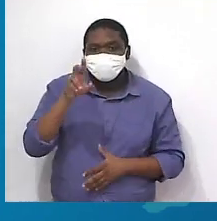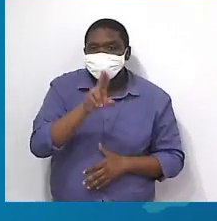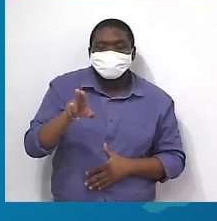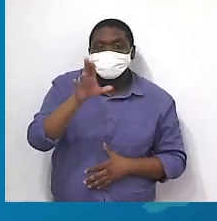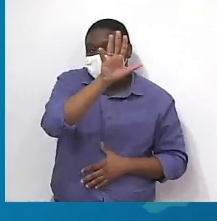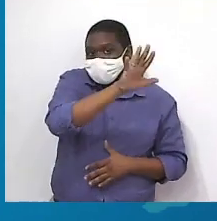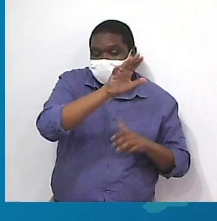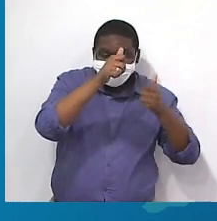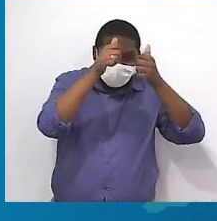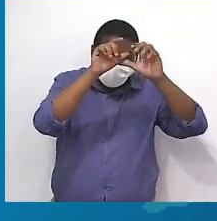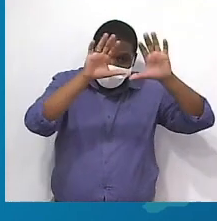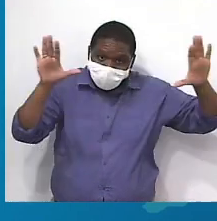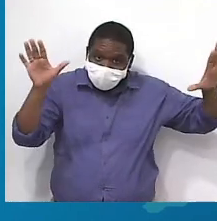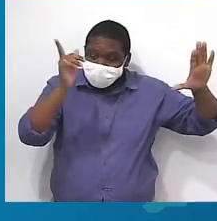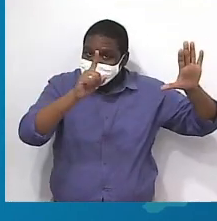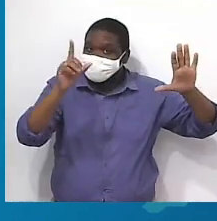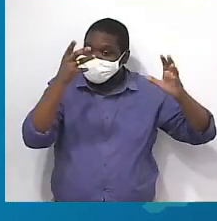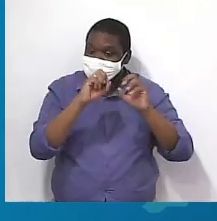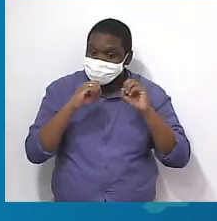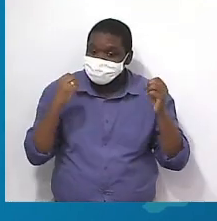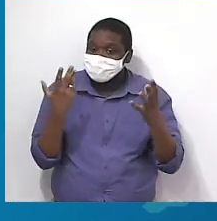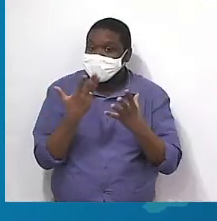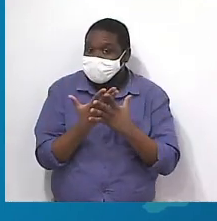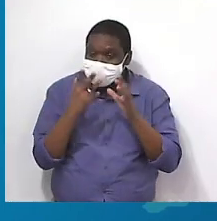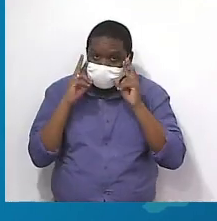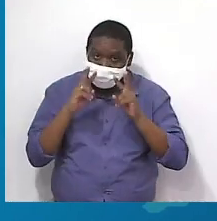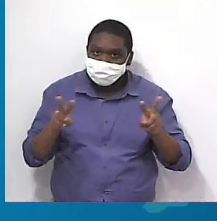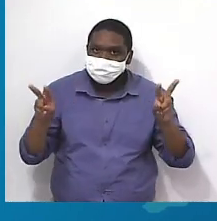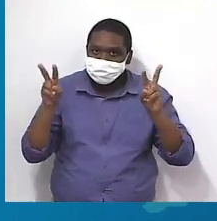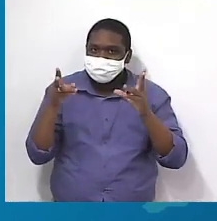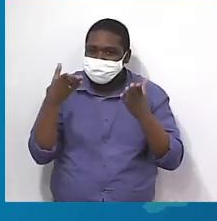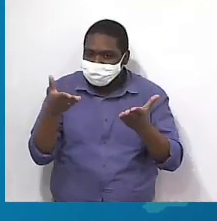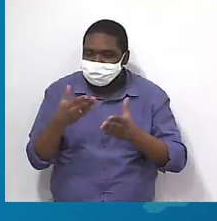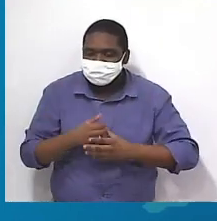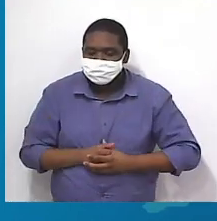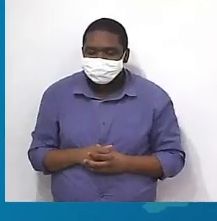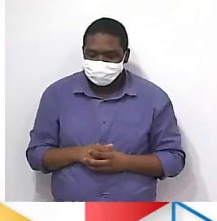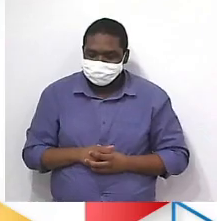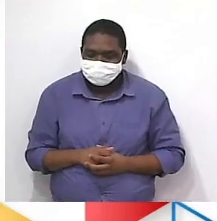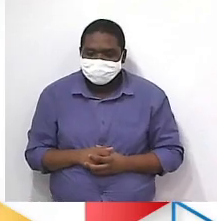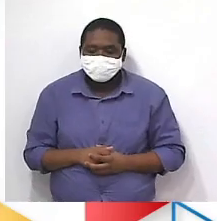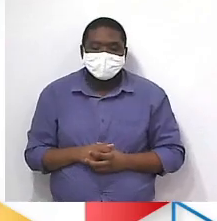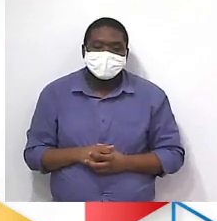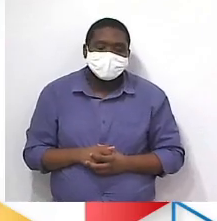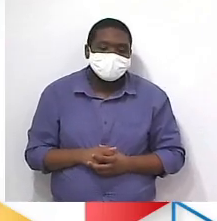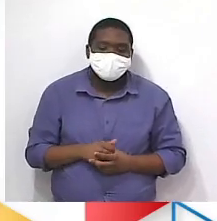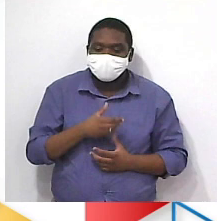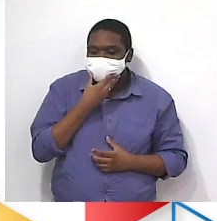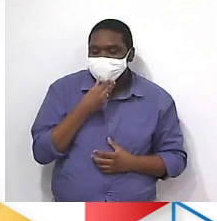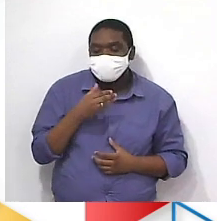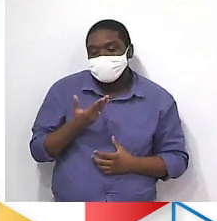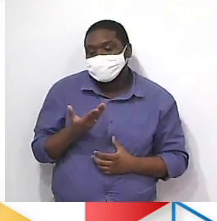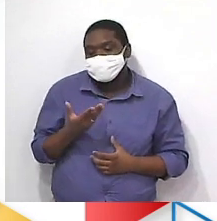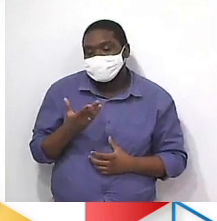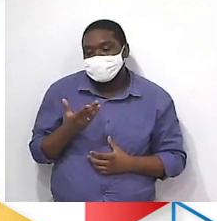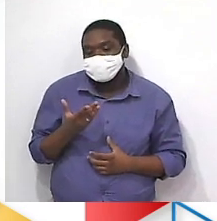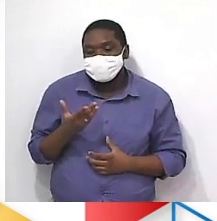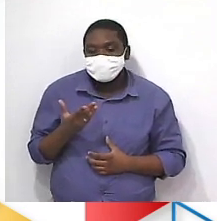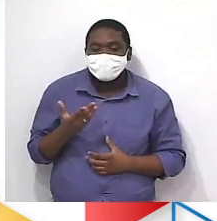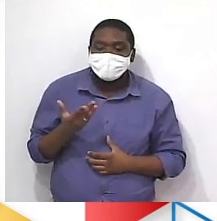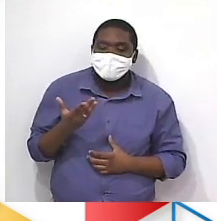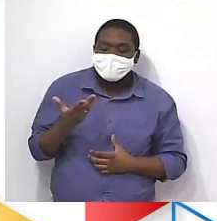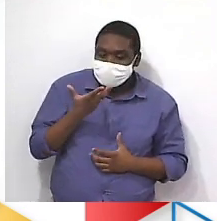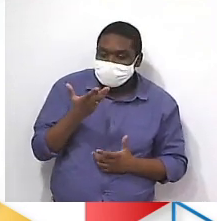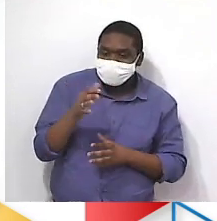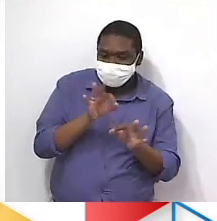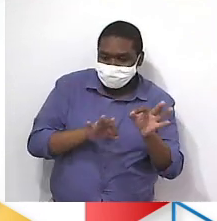bom? Mas é aí no slide contigo, tá bom? Segue aí, ó. O Alisson pretende construir um